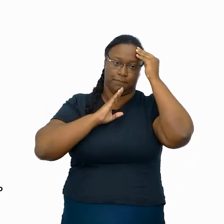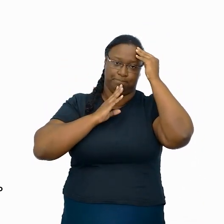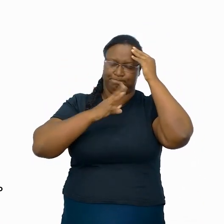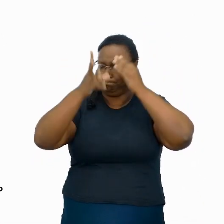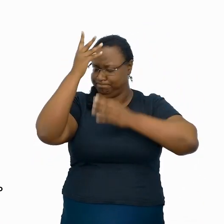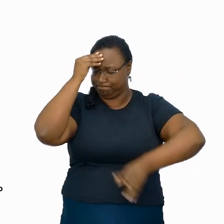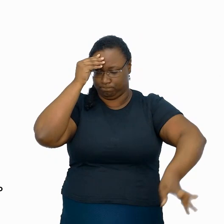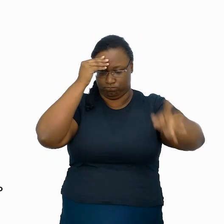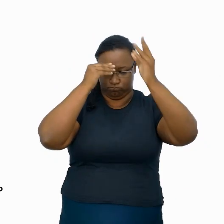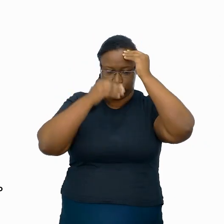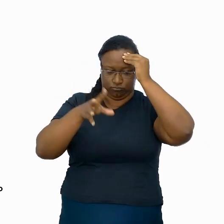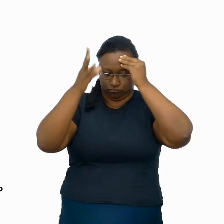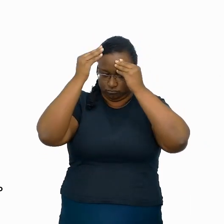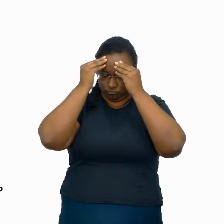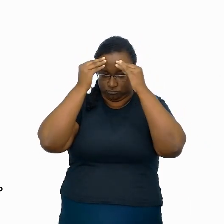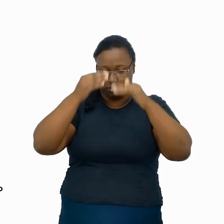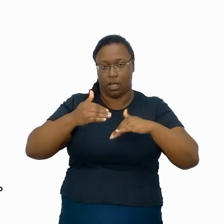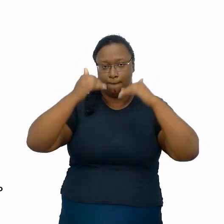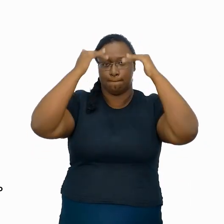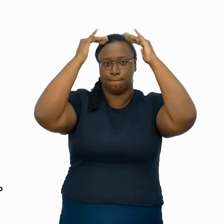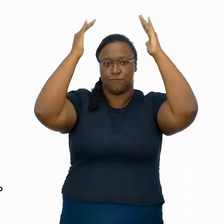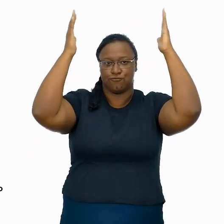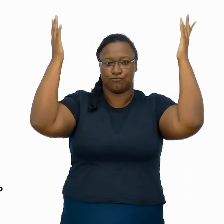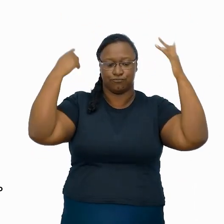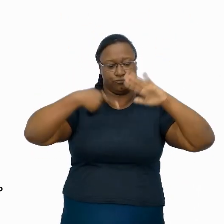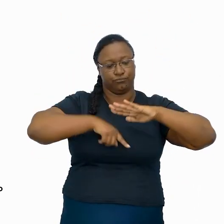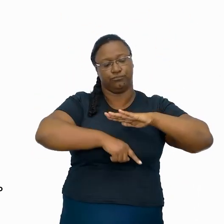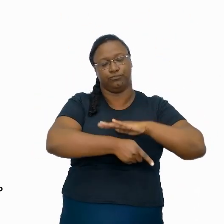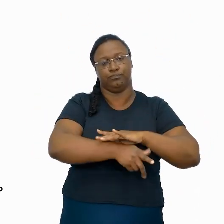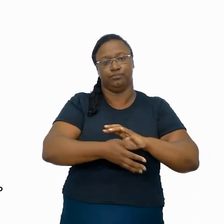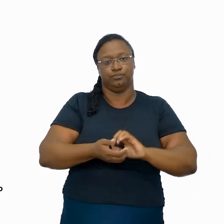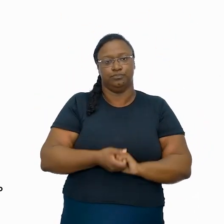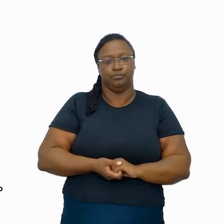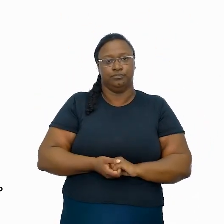de conhecimento, se torne mais aprofundada.